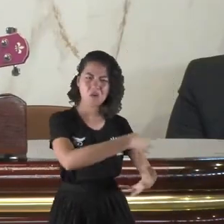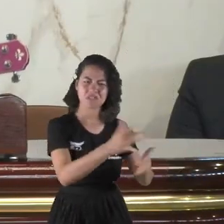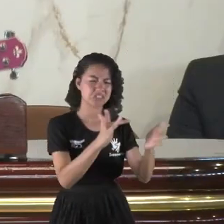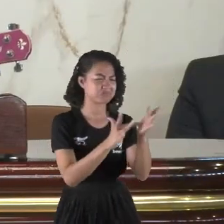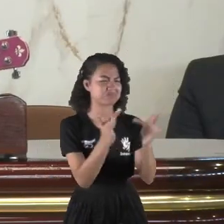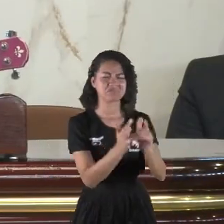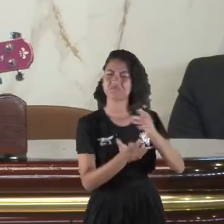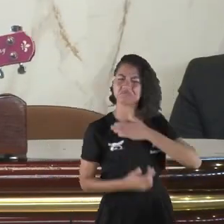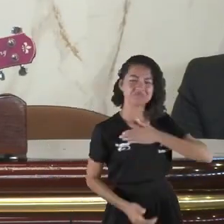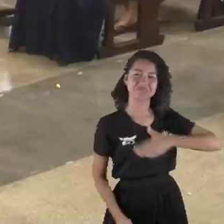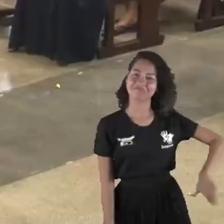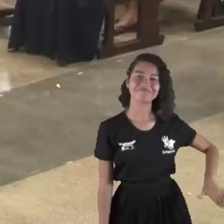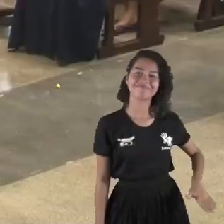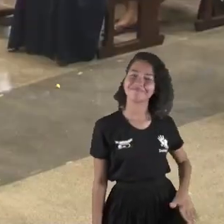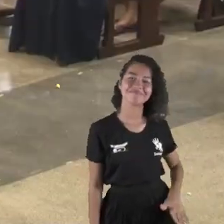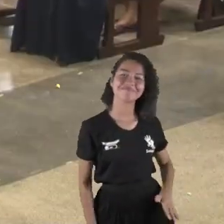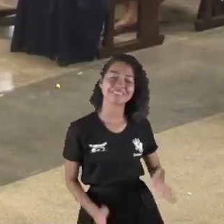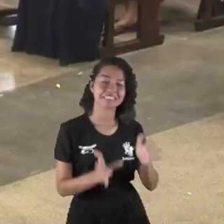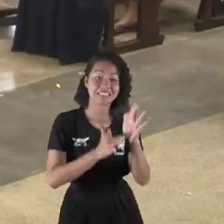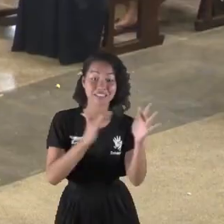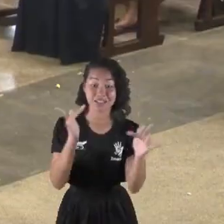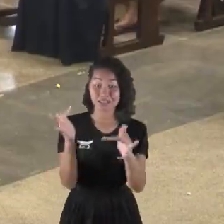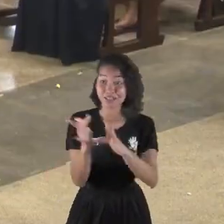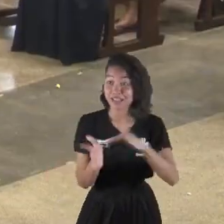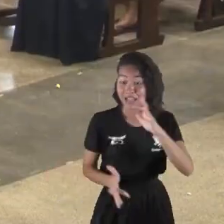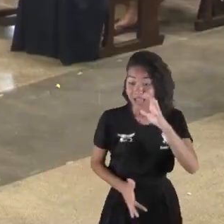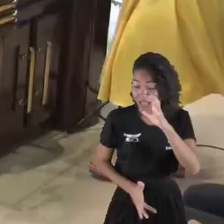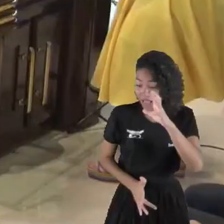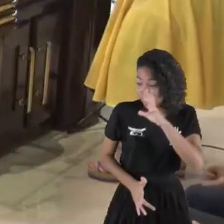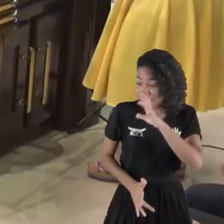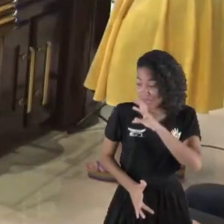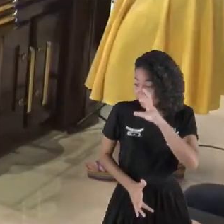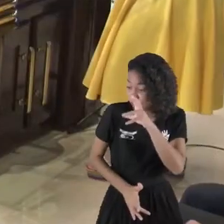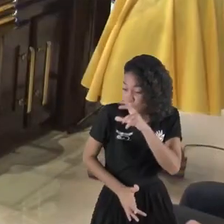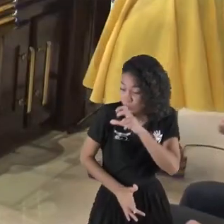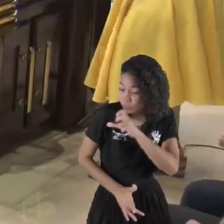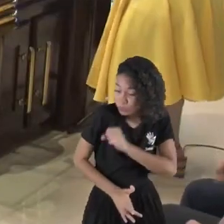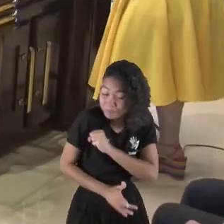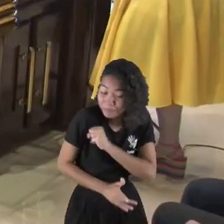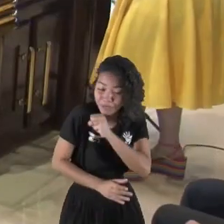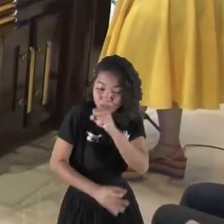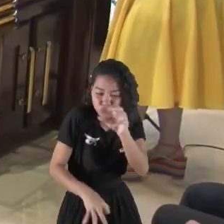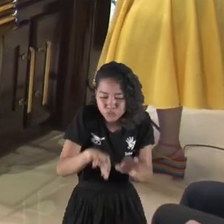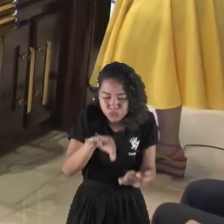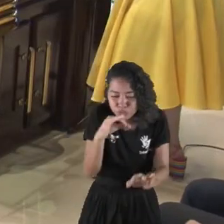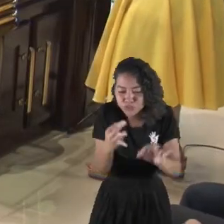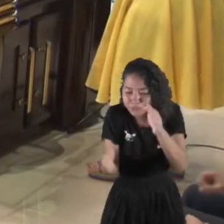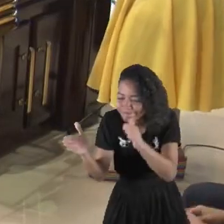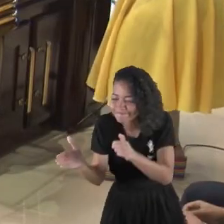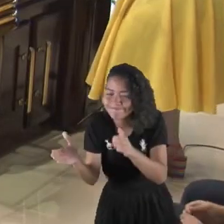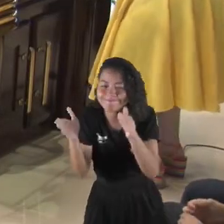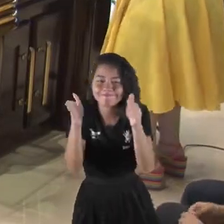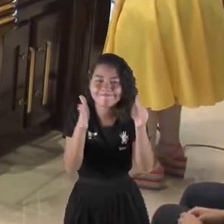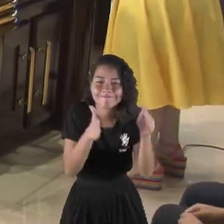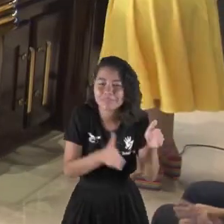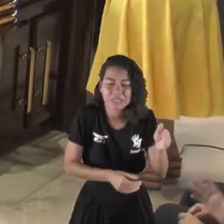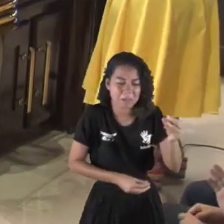Davi, o homem mais notável, ele ama a